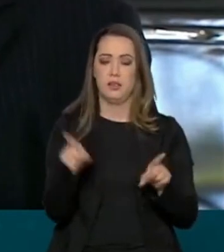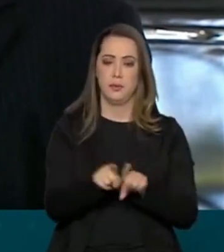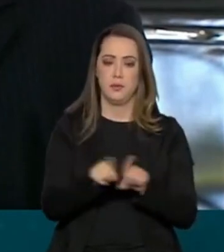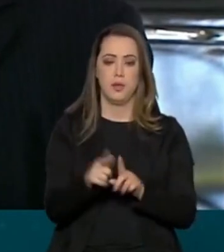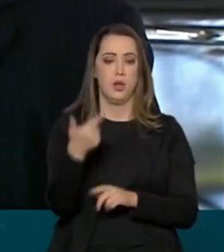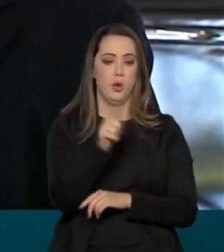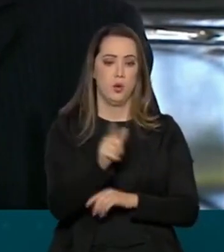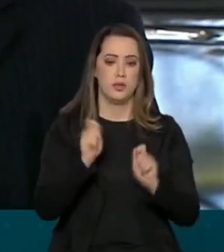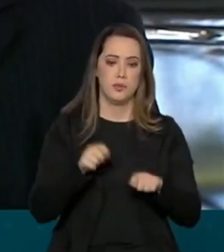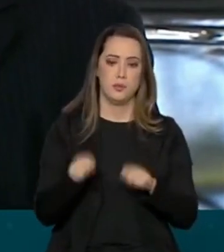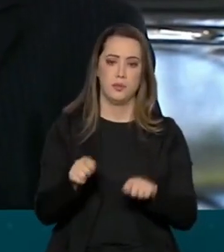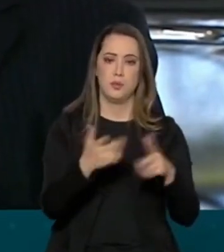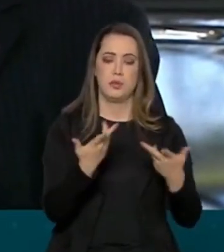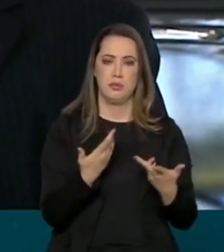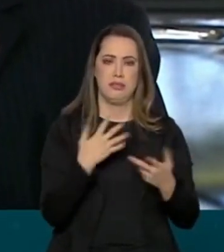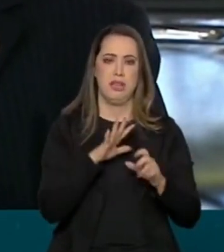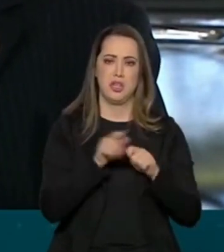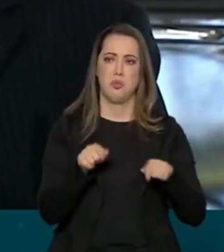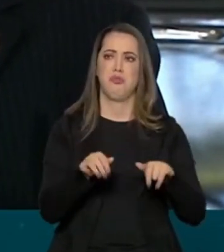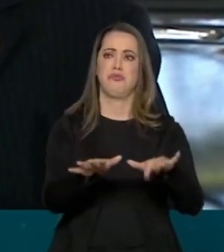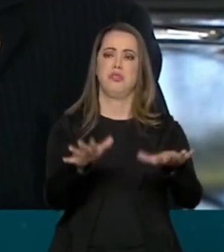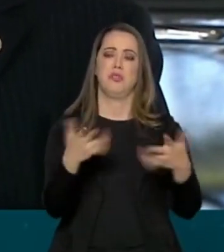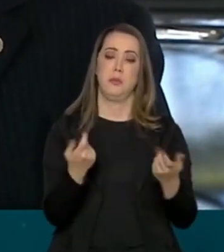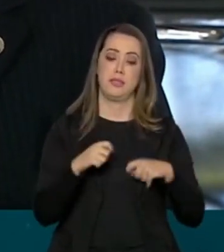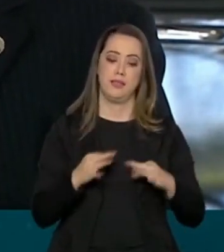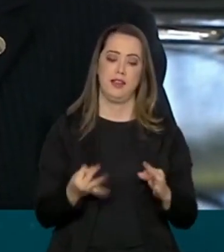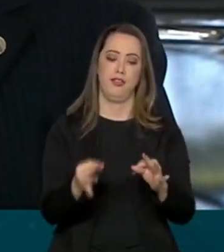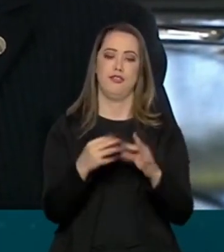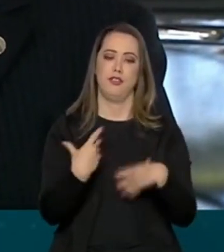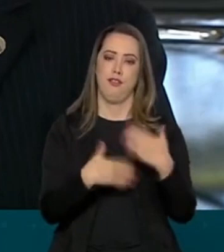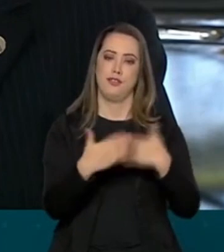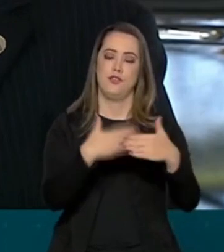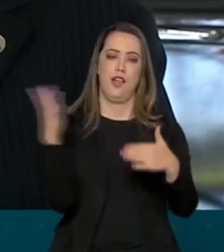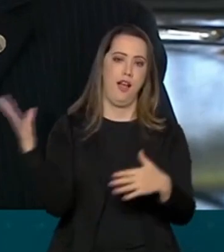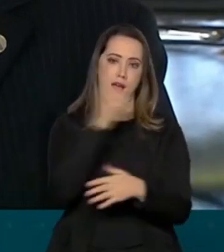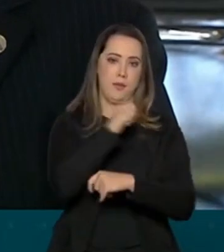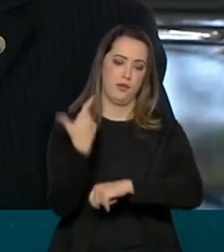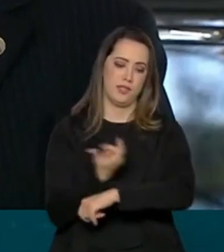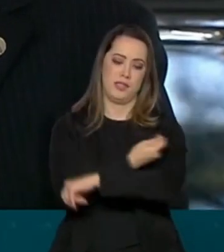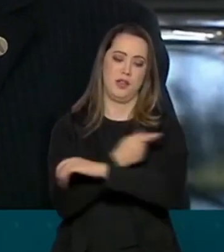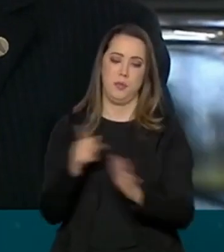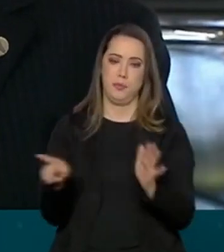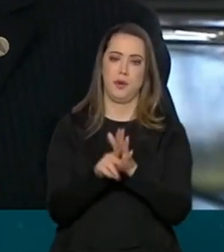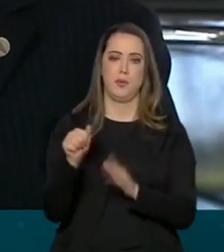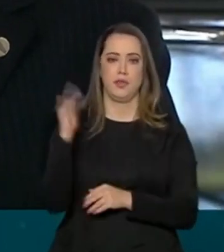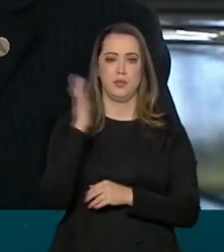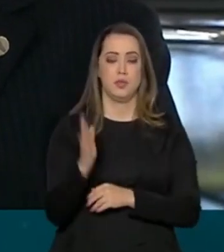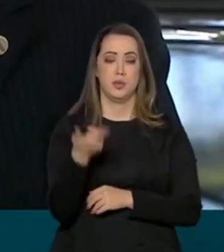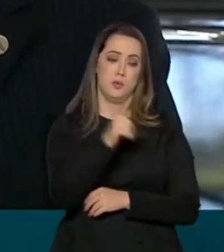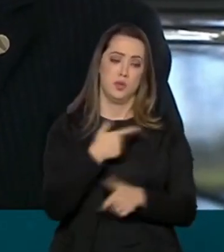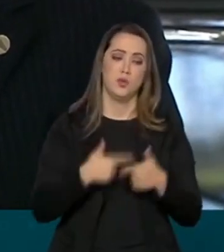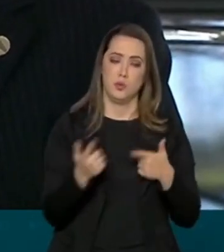vai ter outras pandemias, infelizmente, né, a gente vai ter a tecnologia para desenvolver rapidamente vacinas nacionais para as outras pandemias